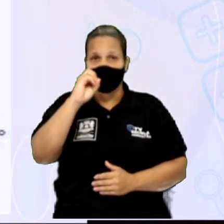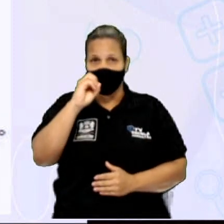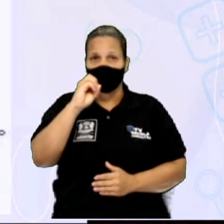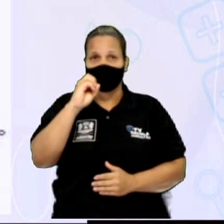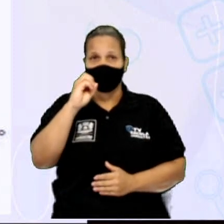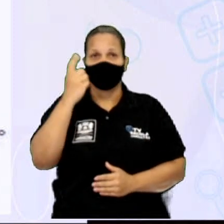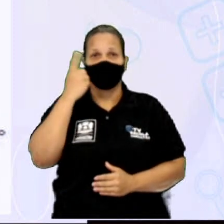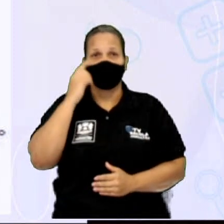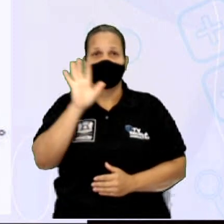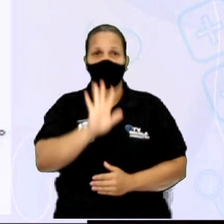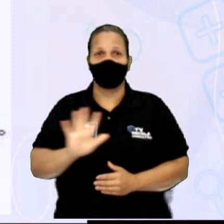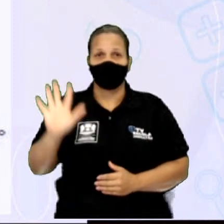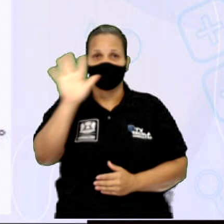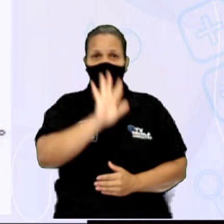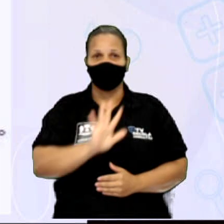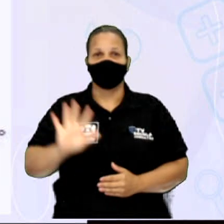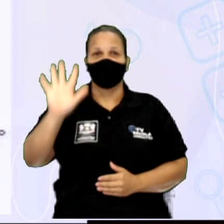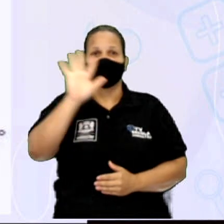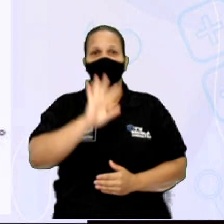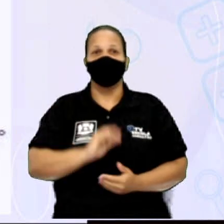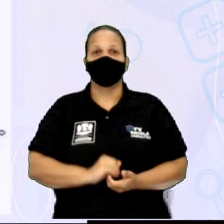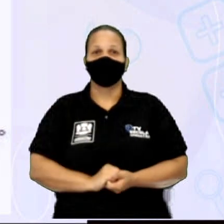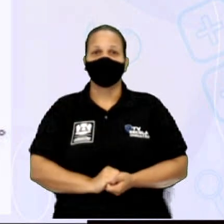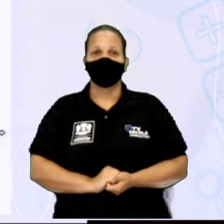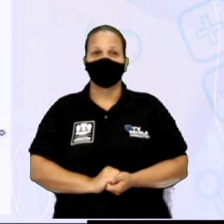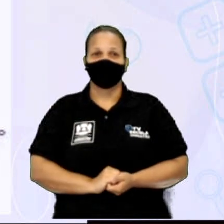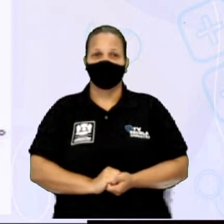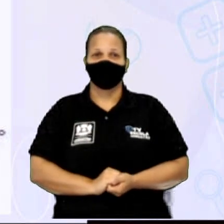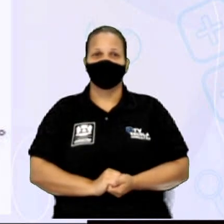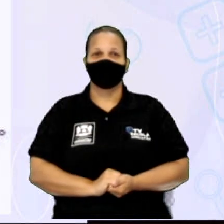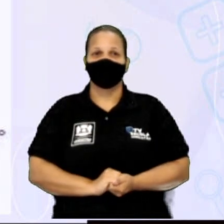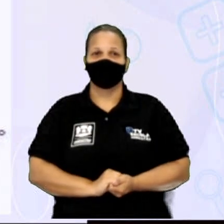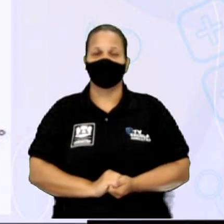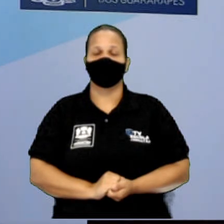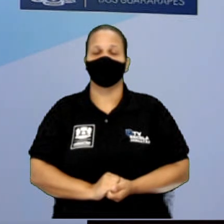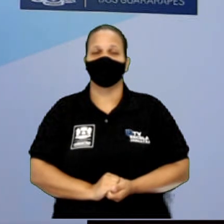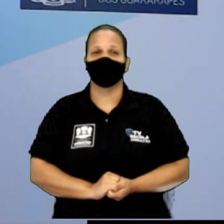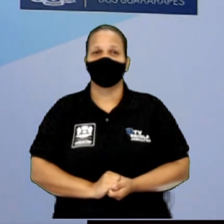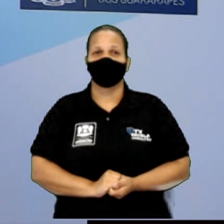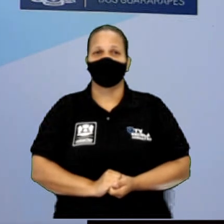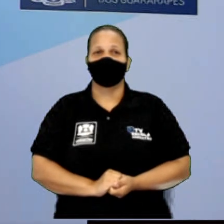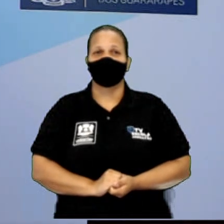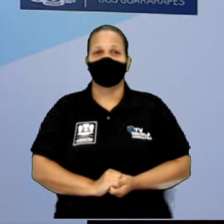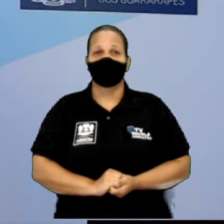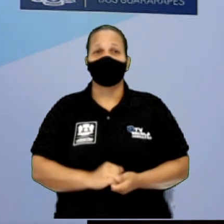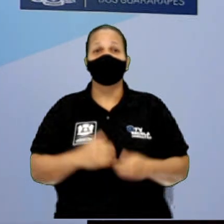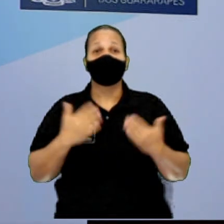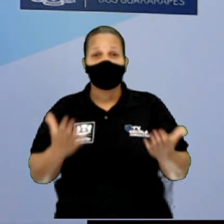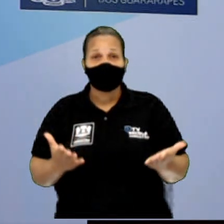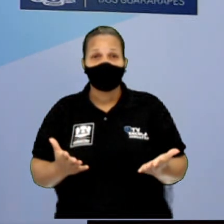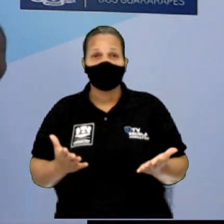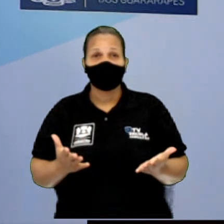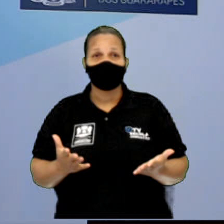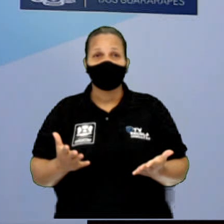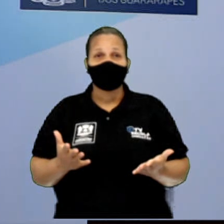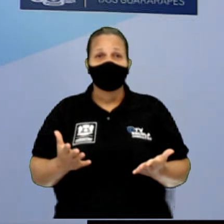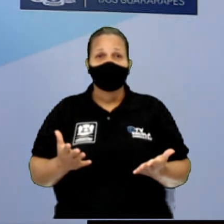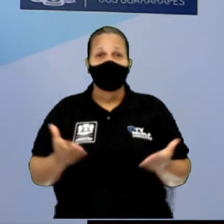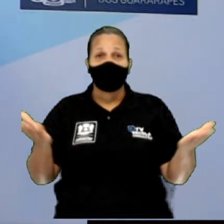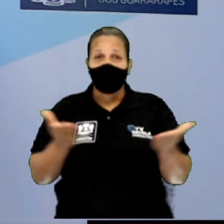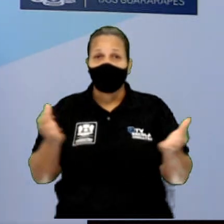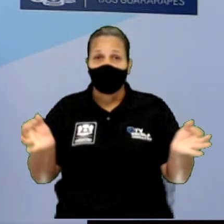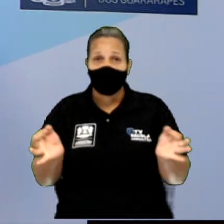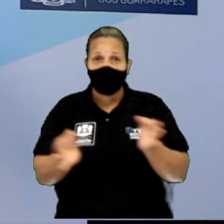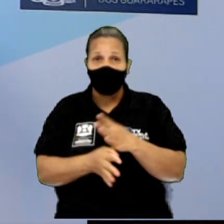vê na imagem, o meridiano principal é o meridiano de Greenwich. E aí, gente, para a gente finalizar a